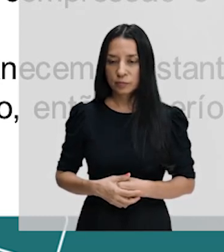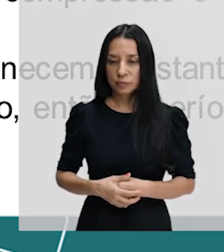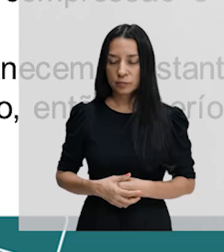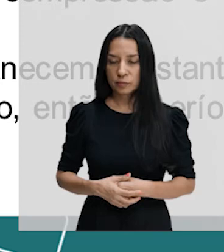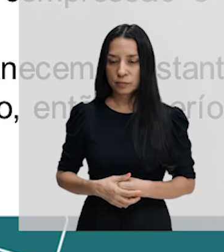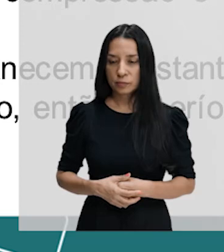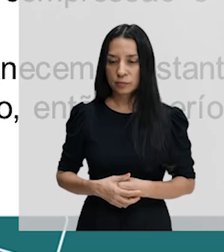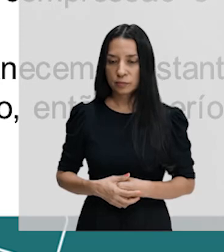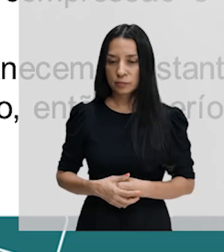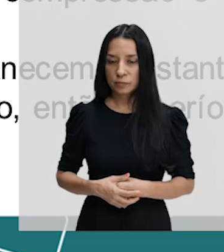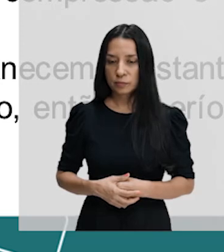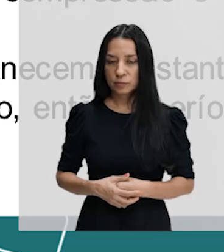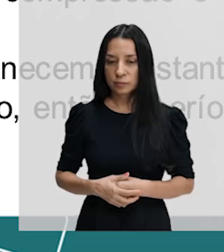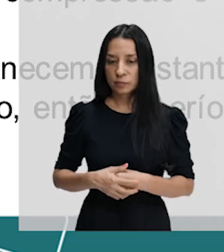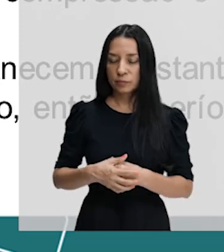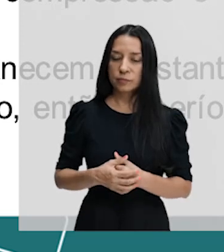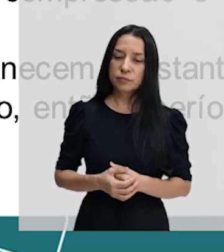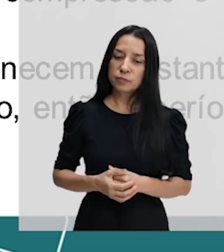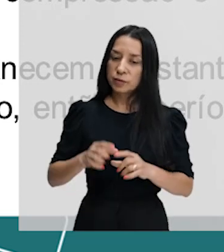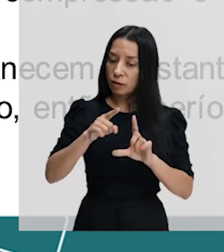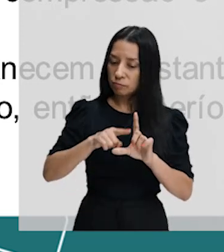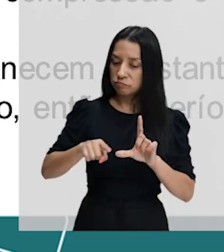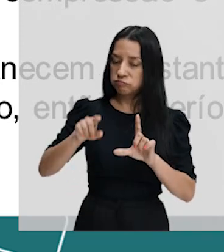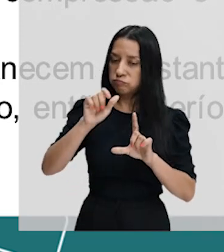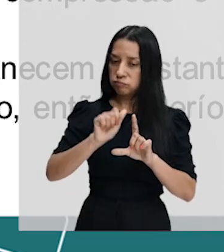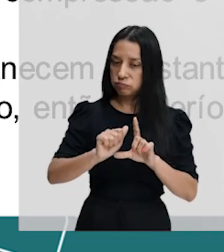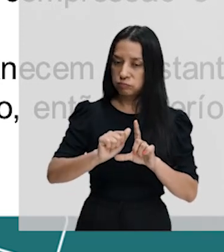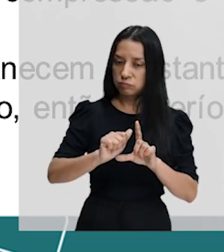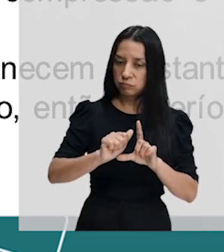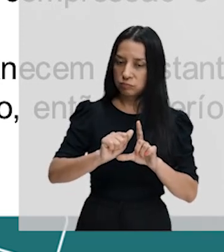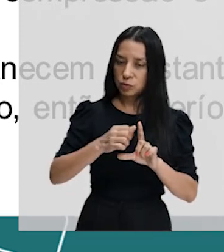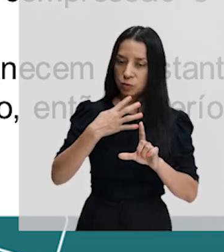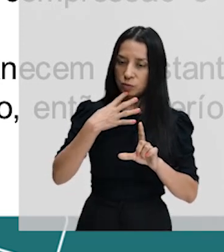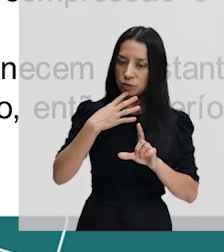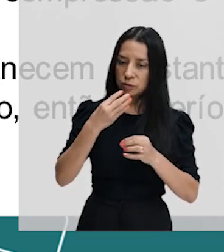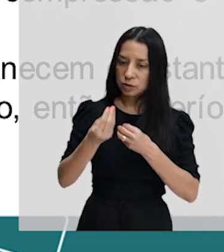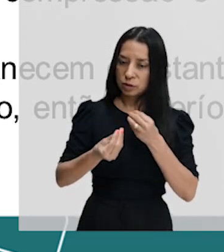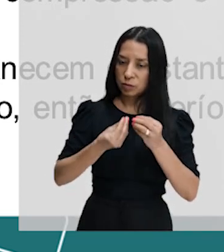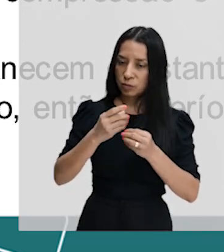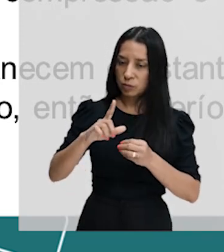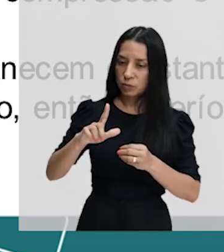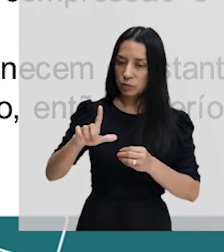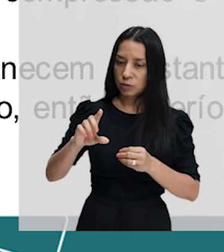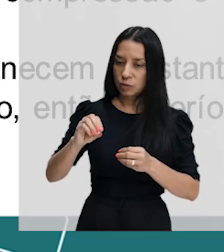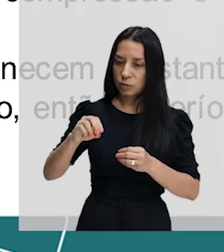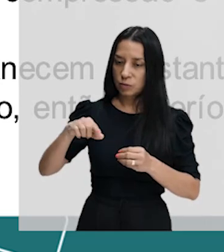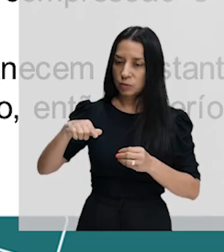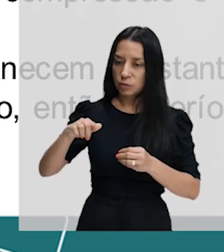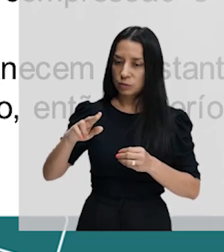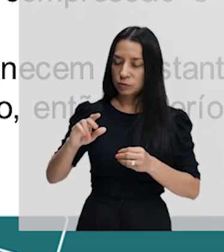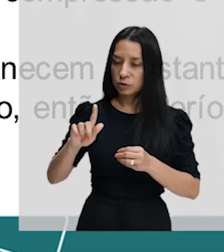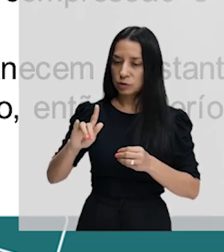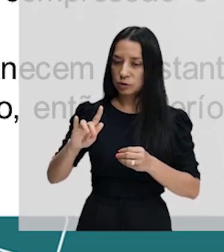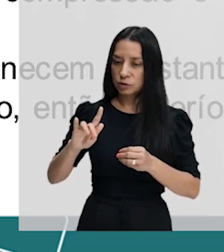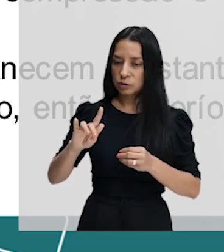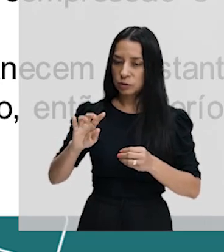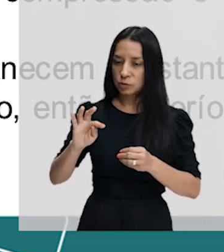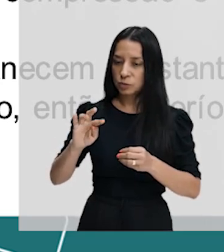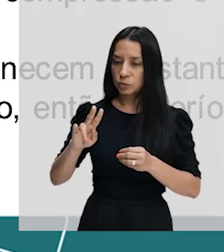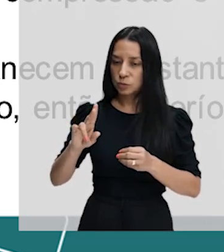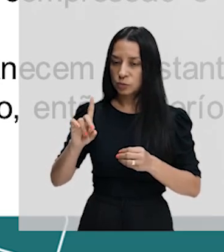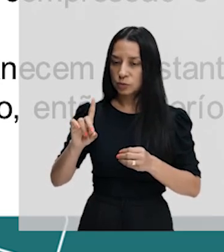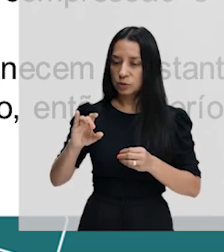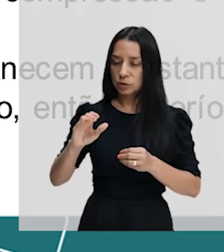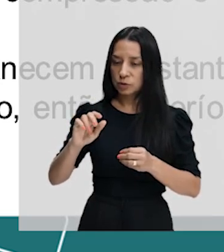é da B né de novo a onda a é conhecida como onda longitudinal e seu comprimento de